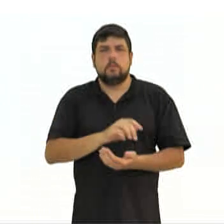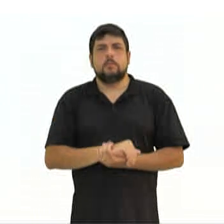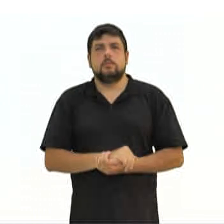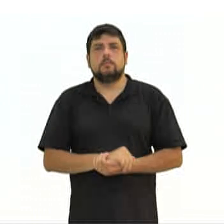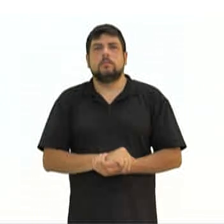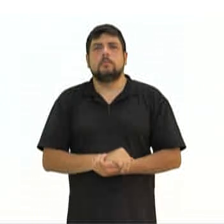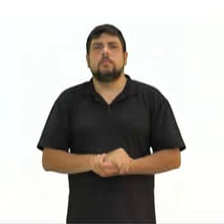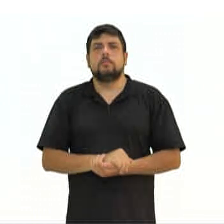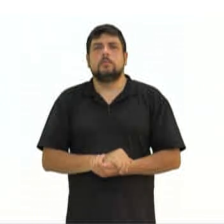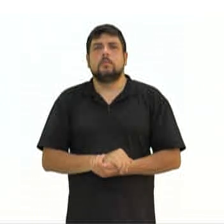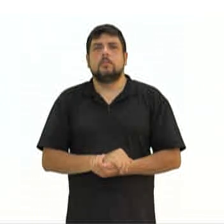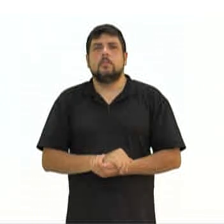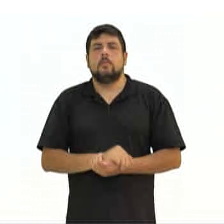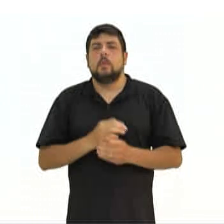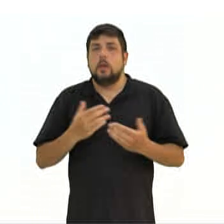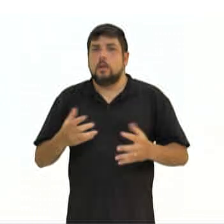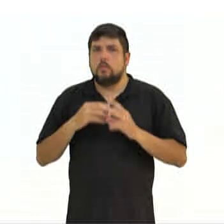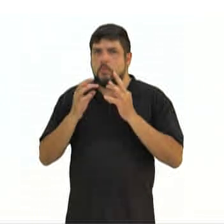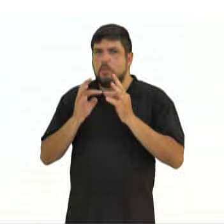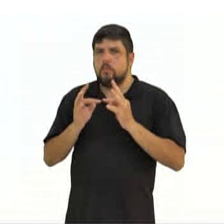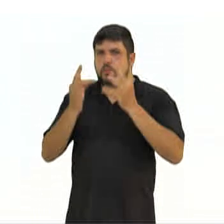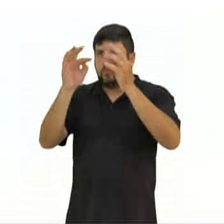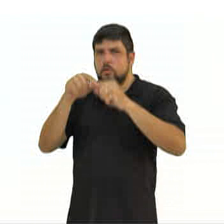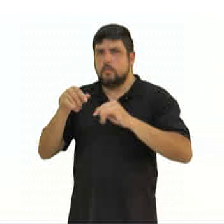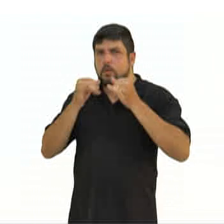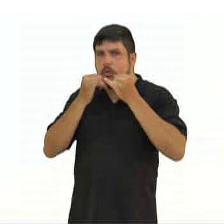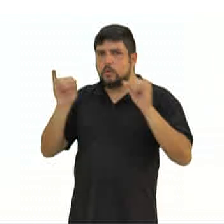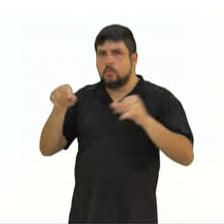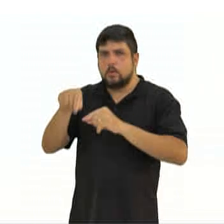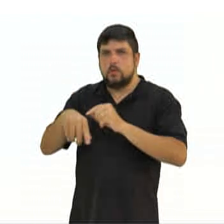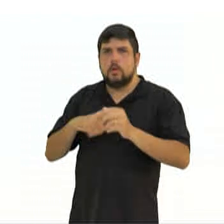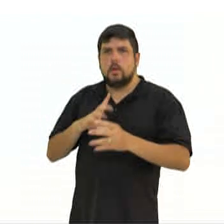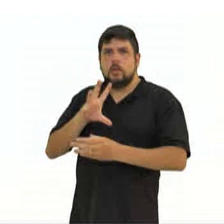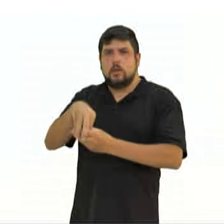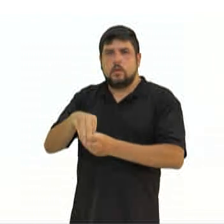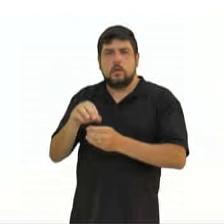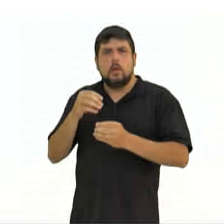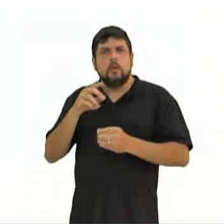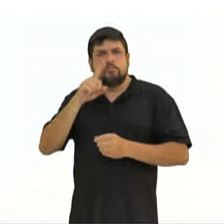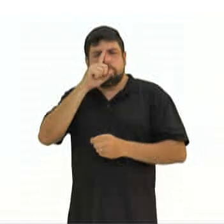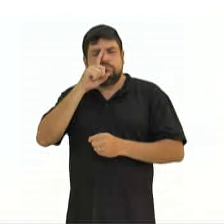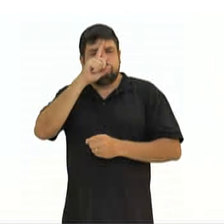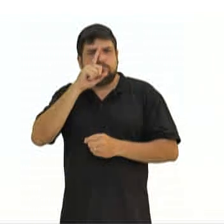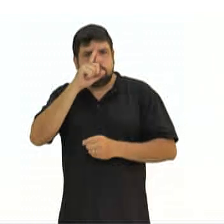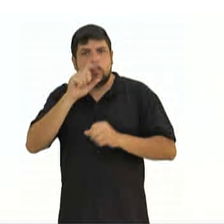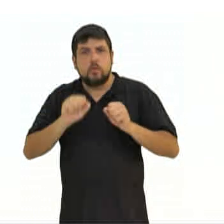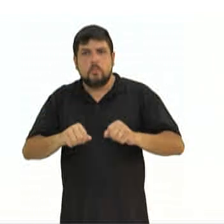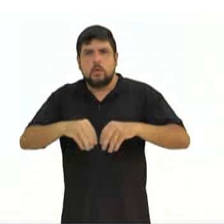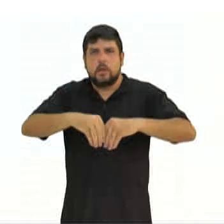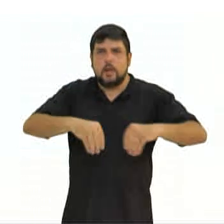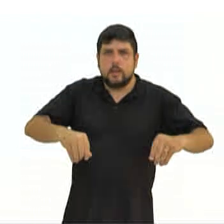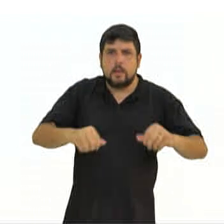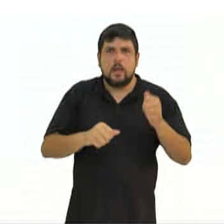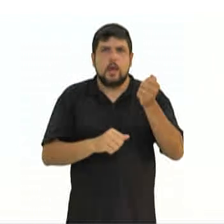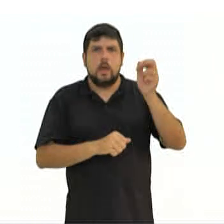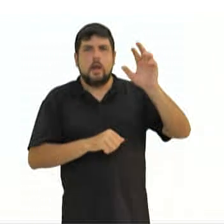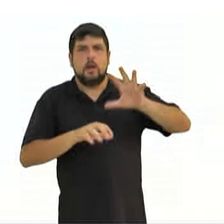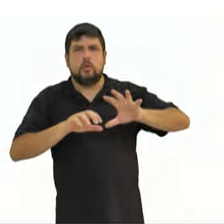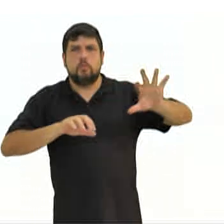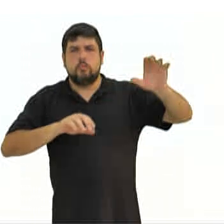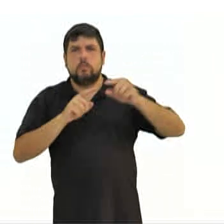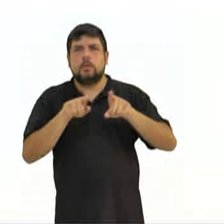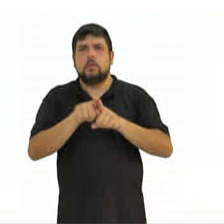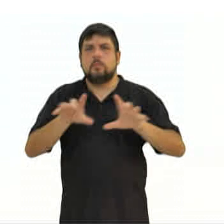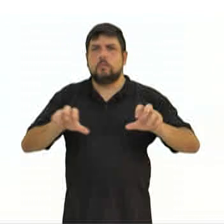equipamentos eletrônicos, todos eles têm componentes tóxicos que podem estar contaminando a terra, o ar e as pessoas. A última,